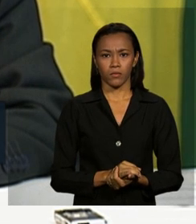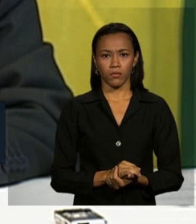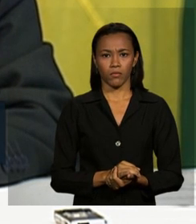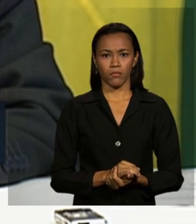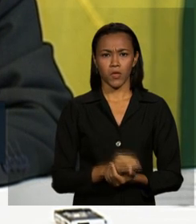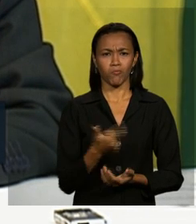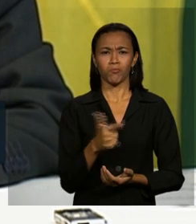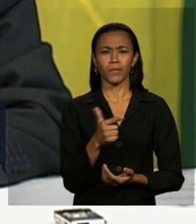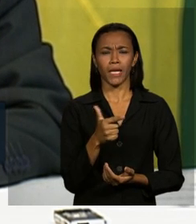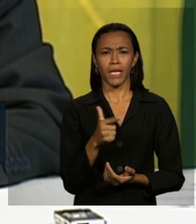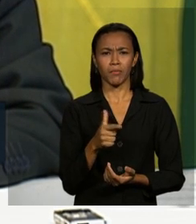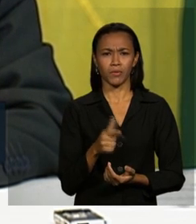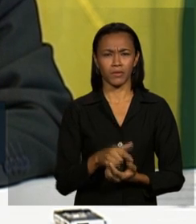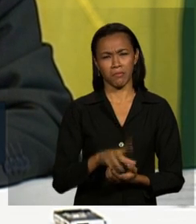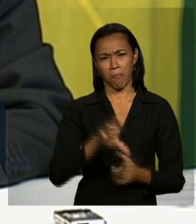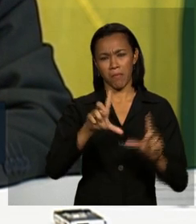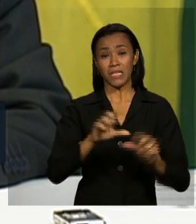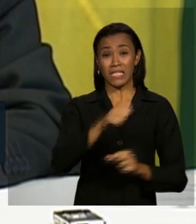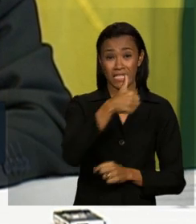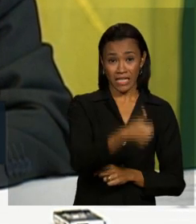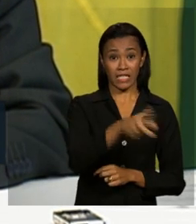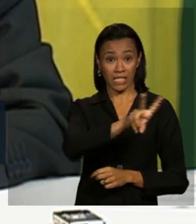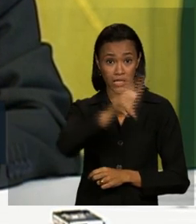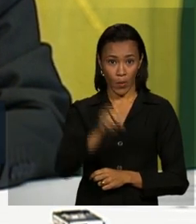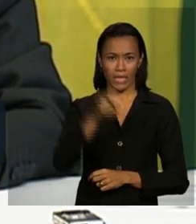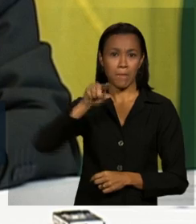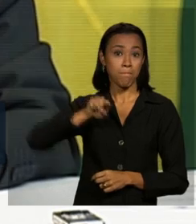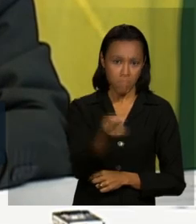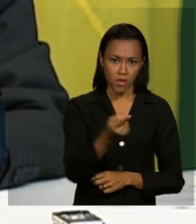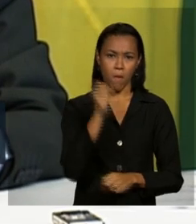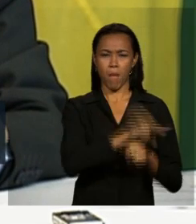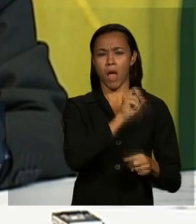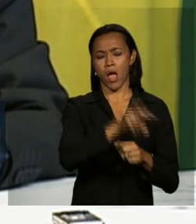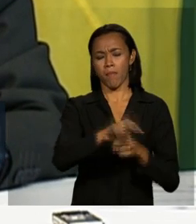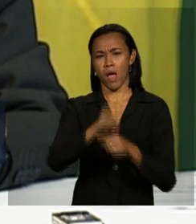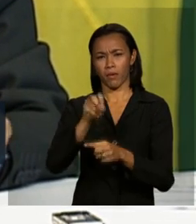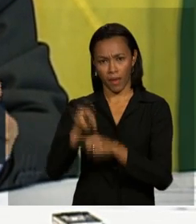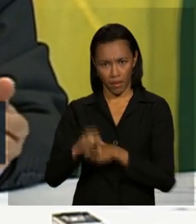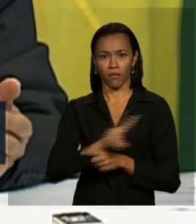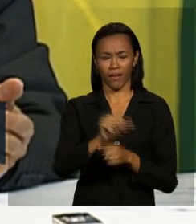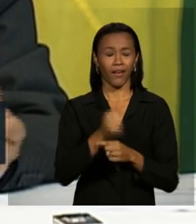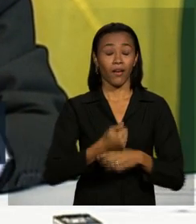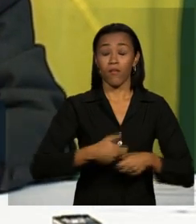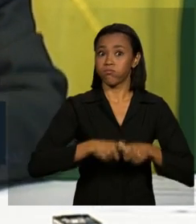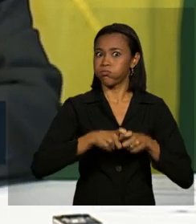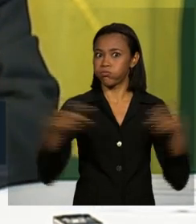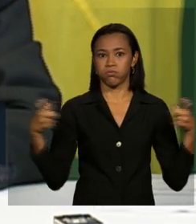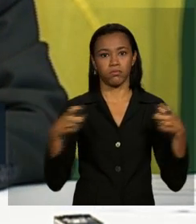não teremos menos do que 150.000 empregos gerados é é uma quantidade muito grande de de de